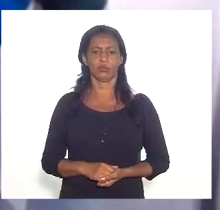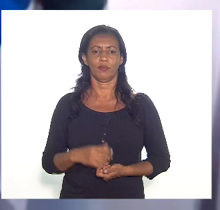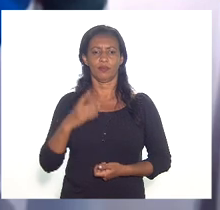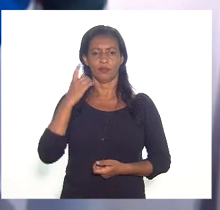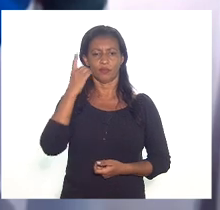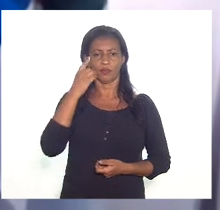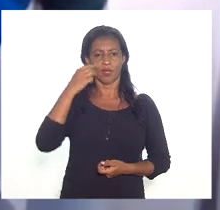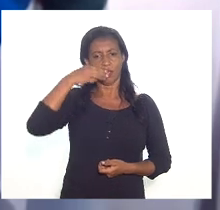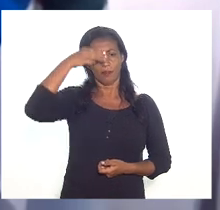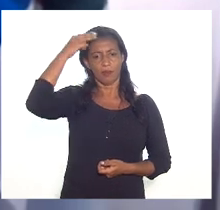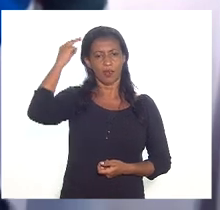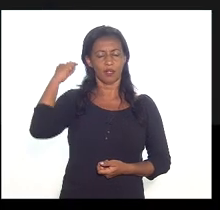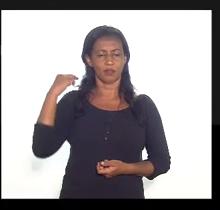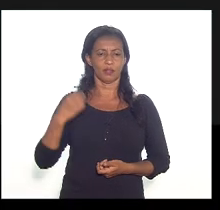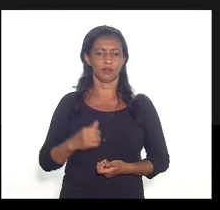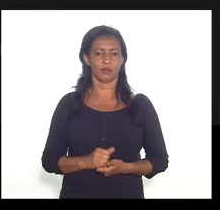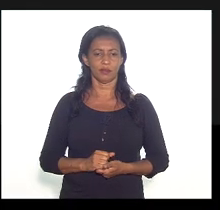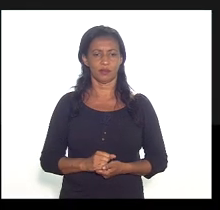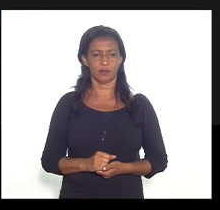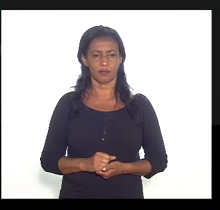Deputado Márcio Pacheco.